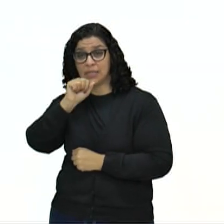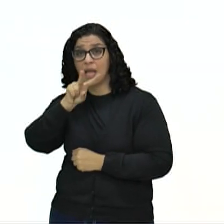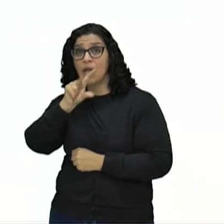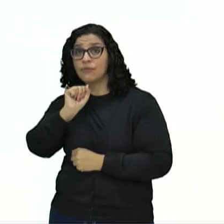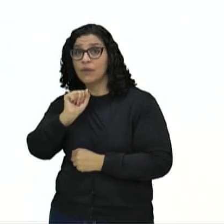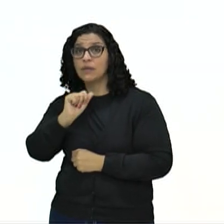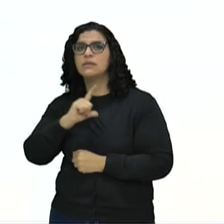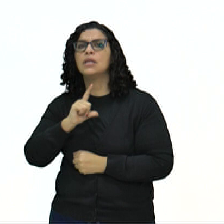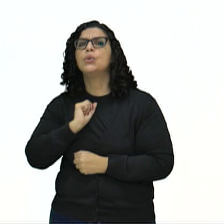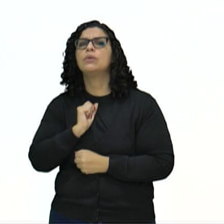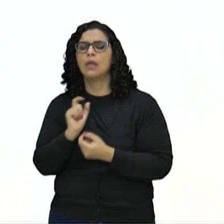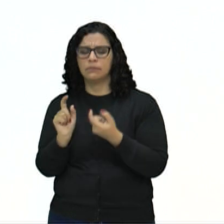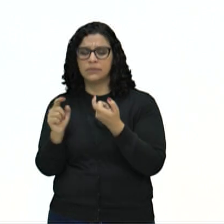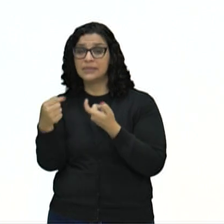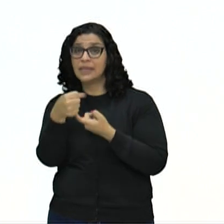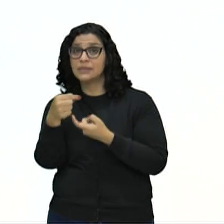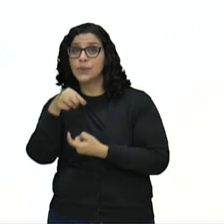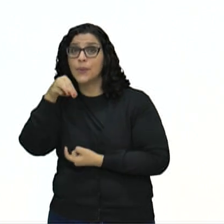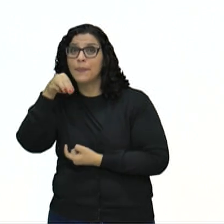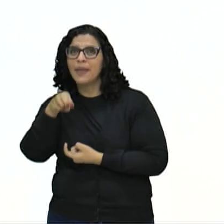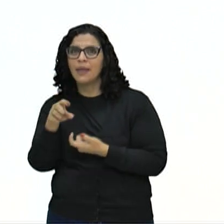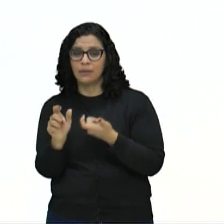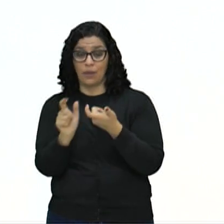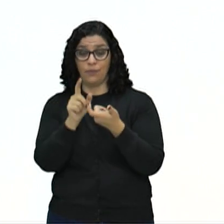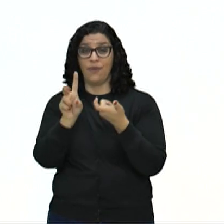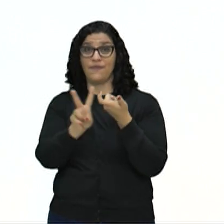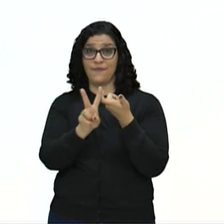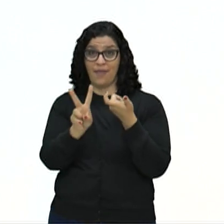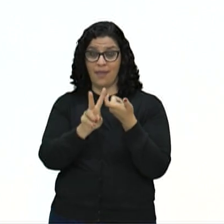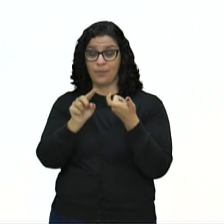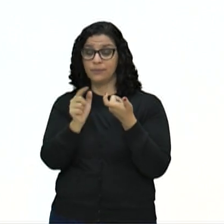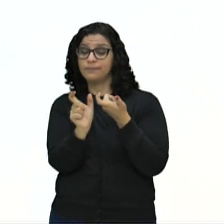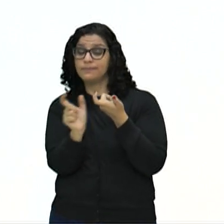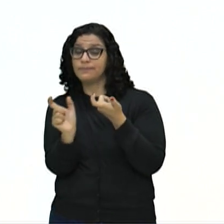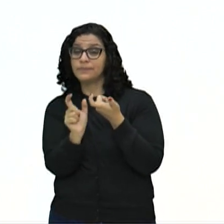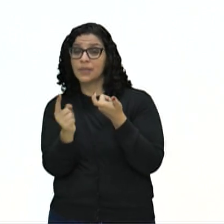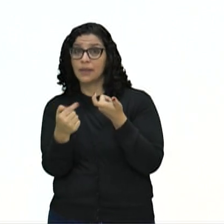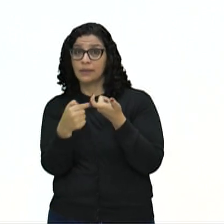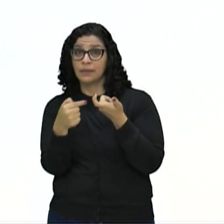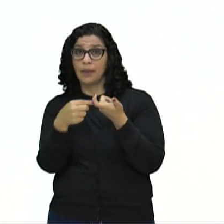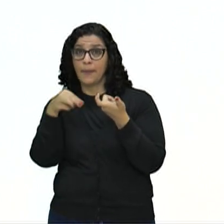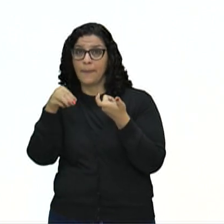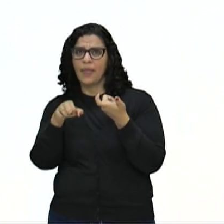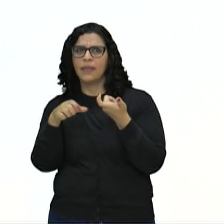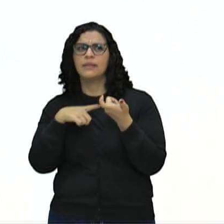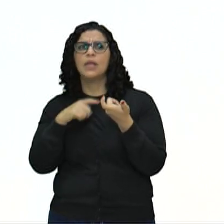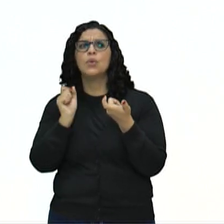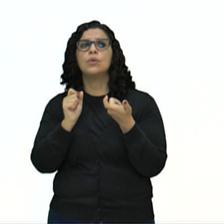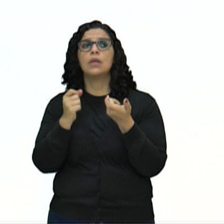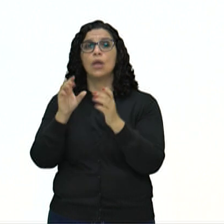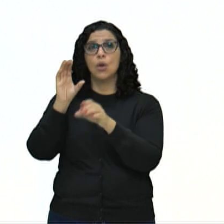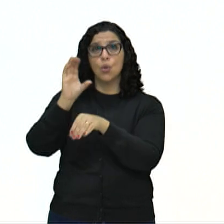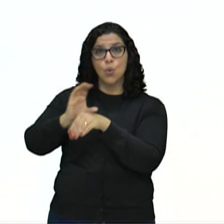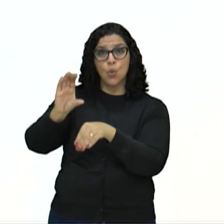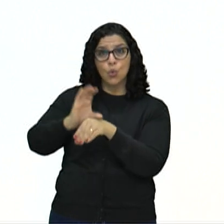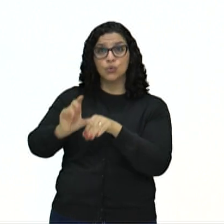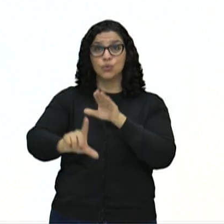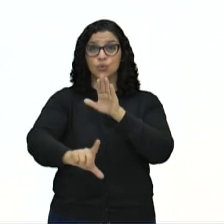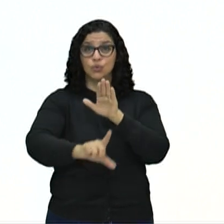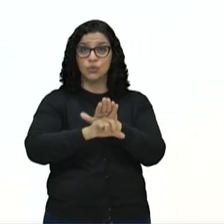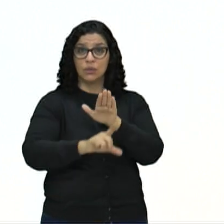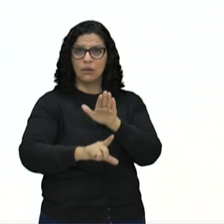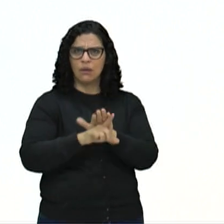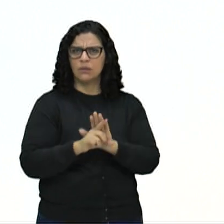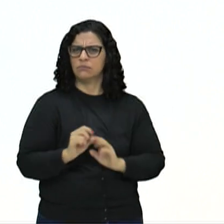o verbo? O me. O que nós temos após o me? Ao curso de leis. Vamos